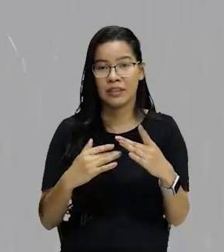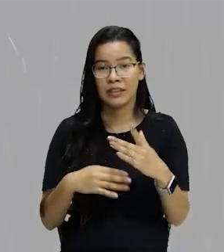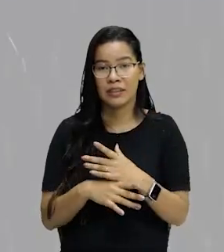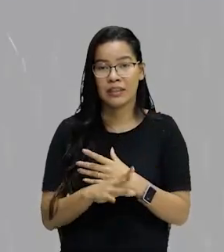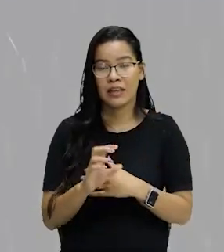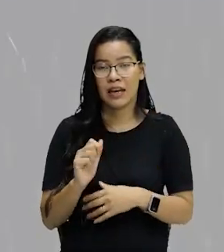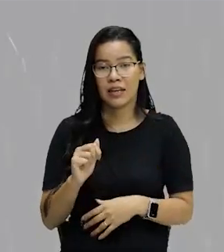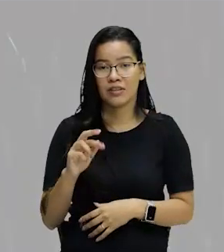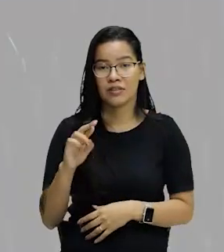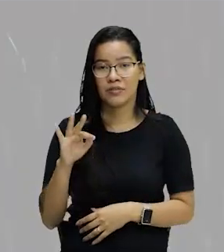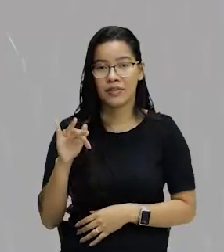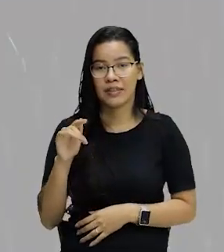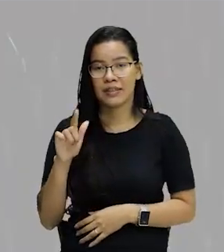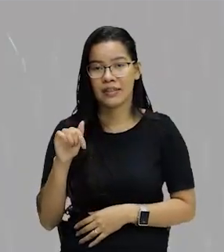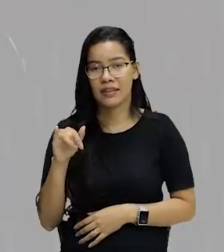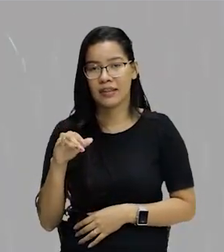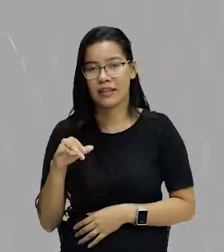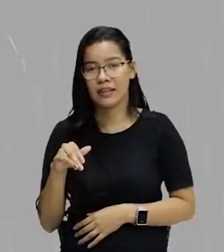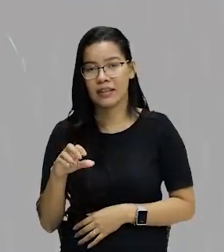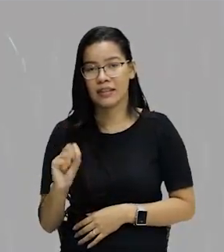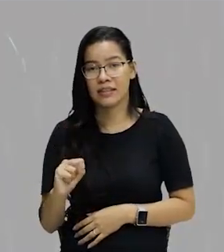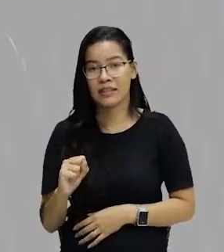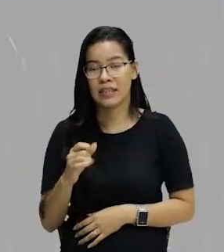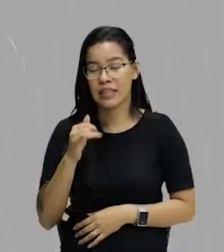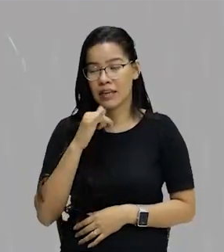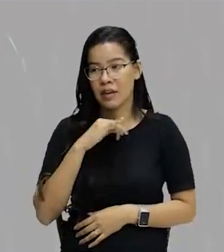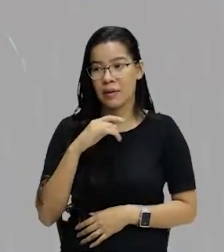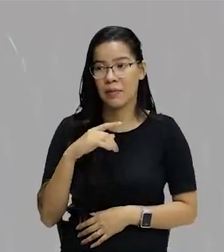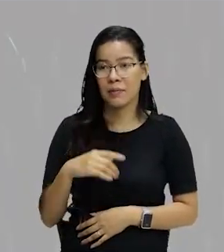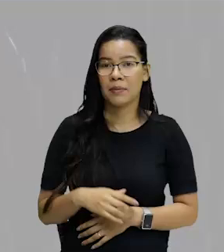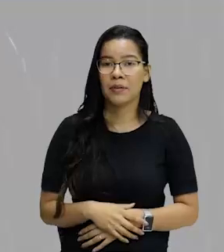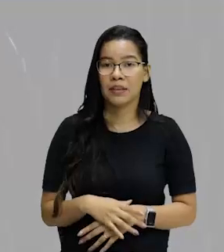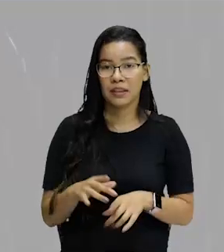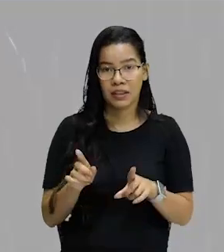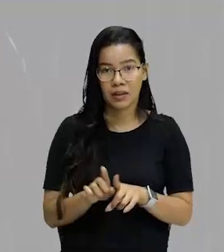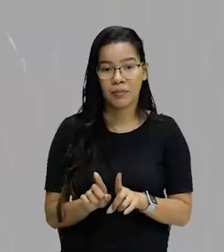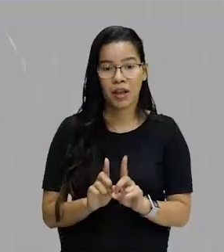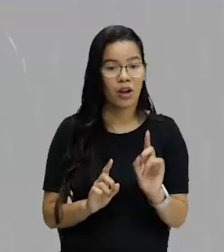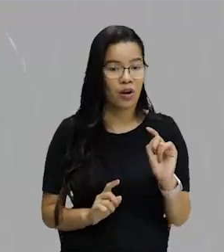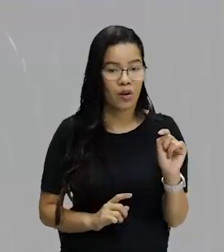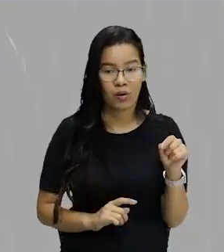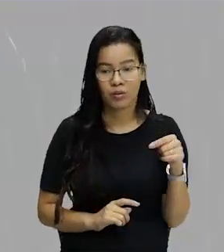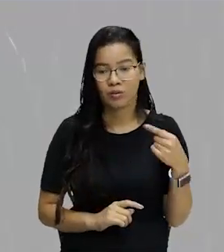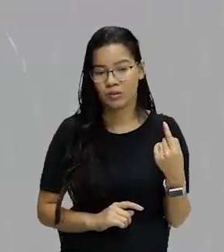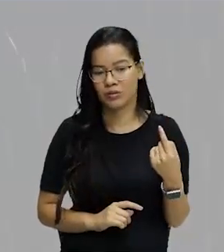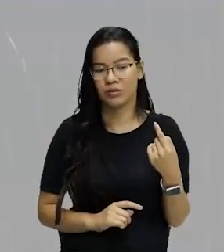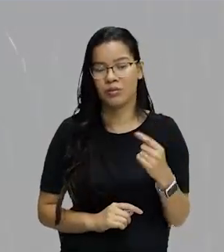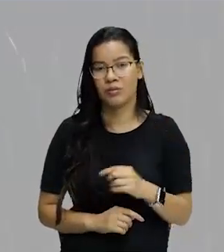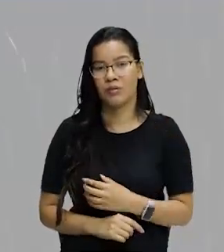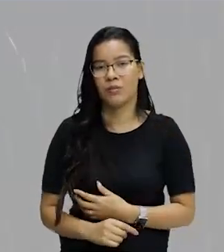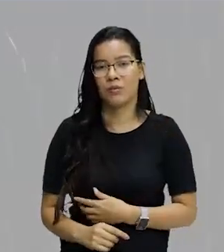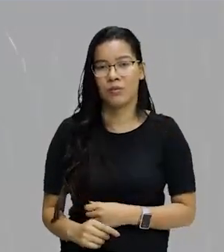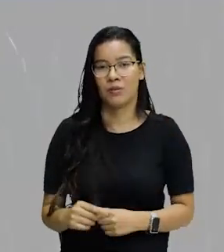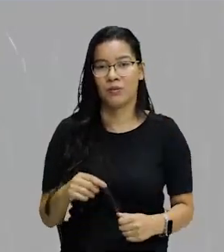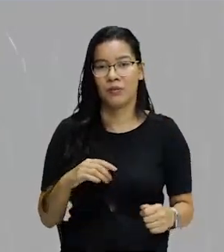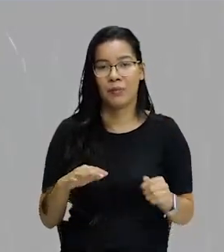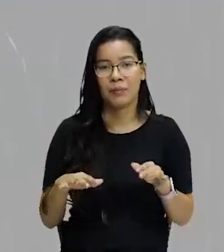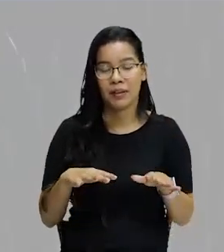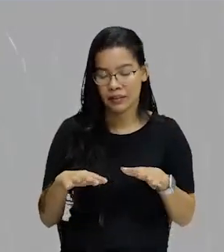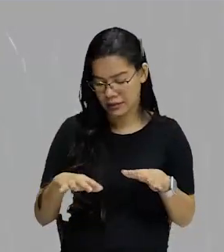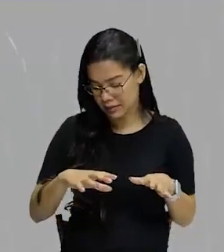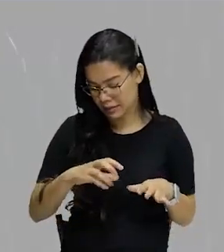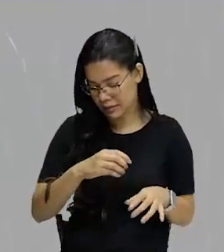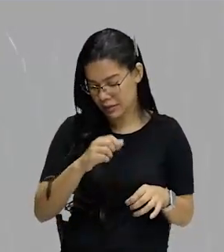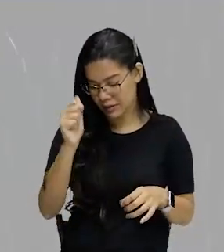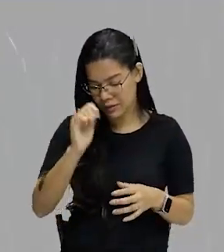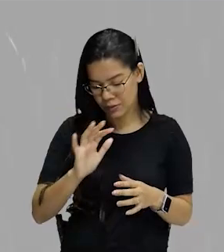artificiais. O parkour também, que é uma prática de aventura, que são movimentos plásticos, giratórios, que são executados